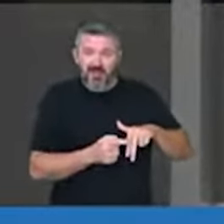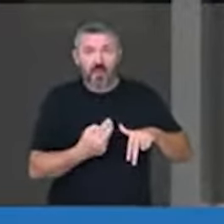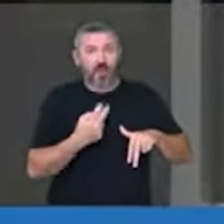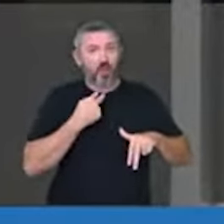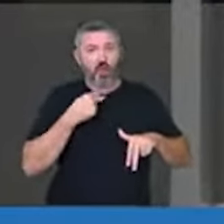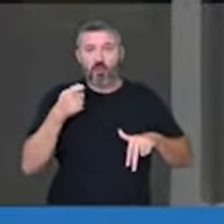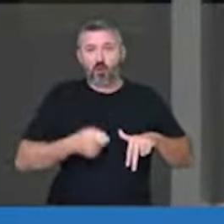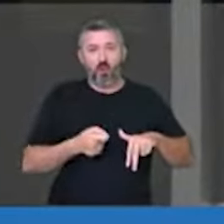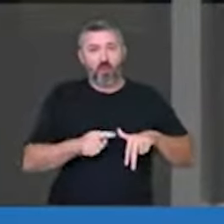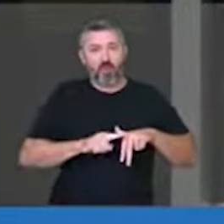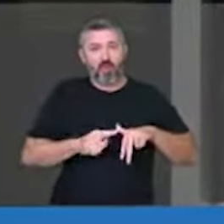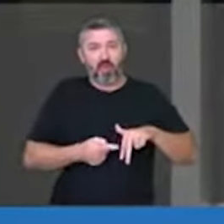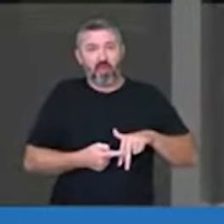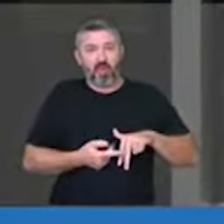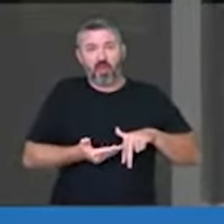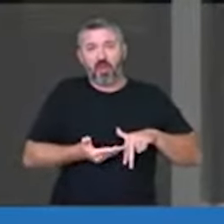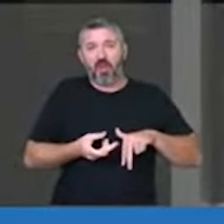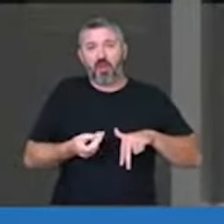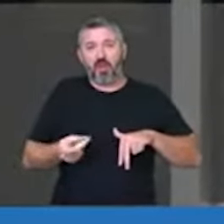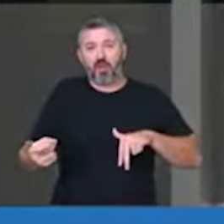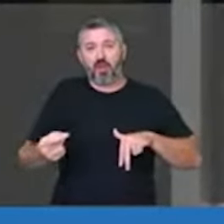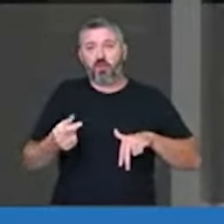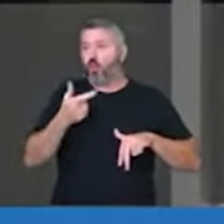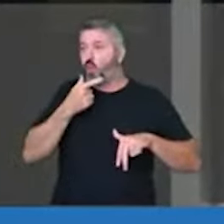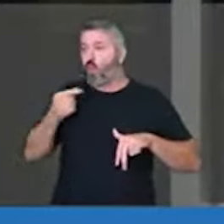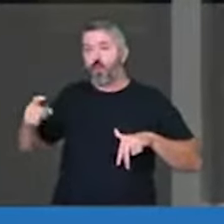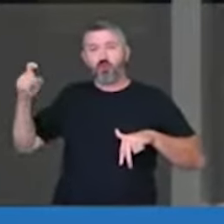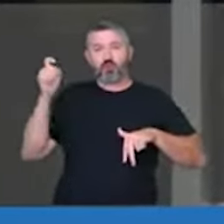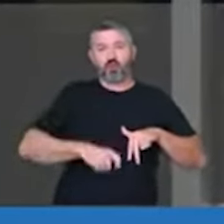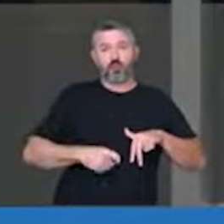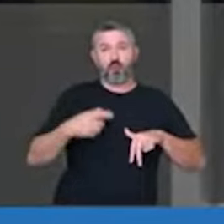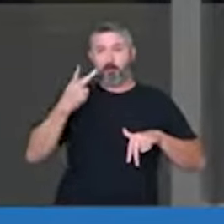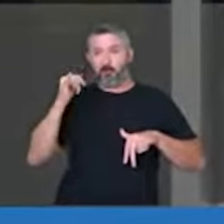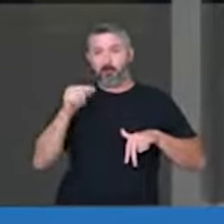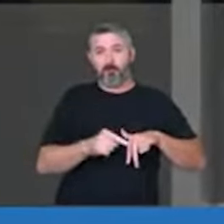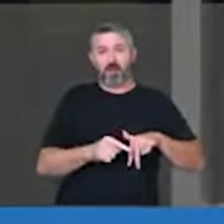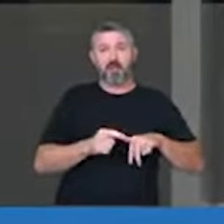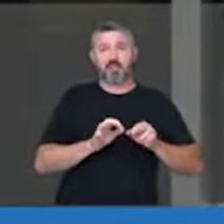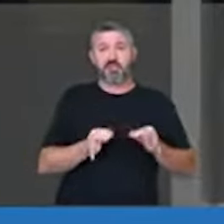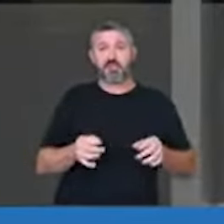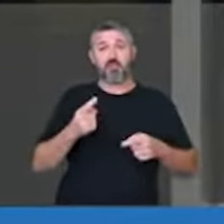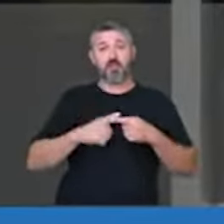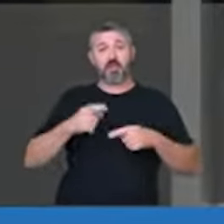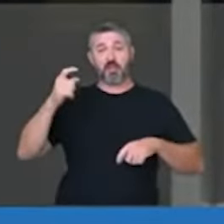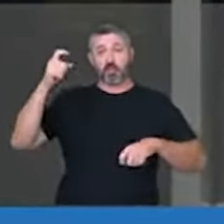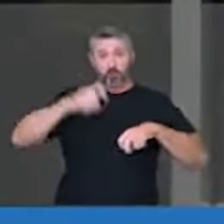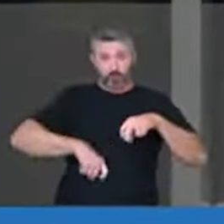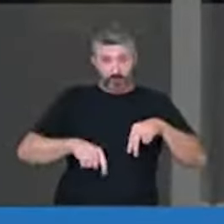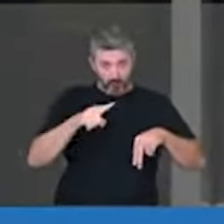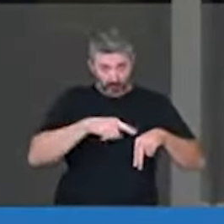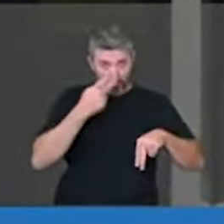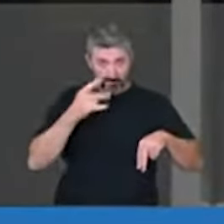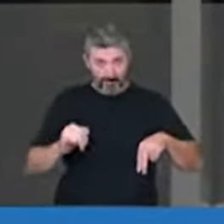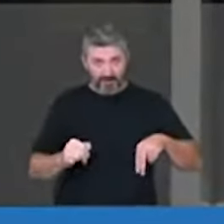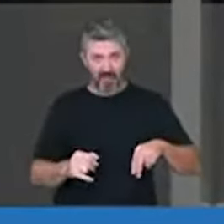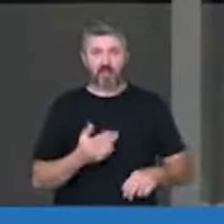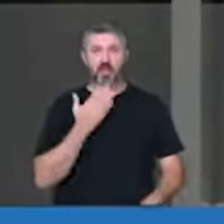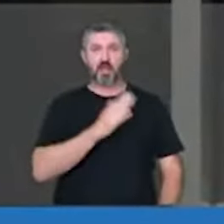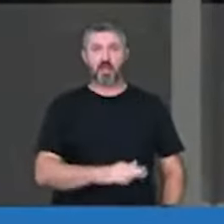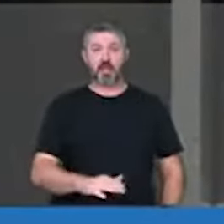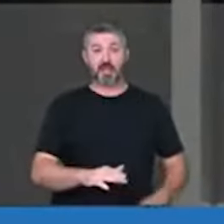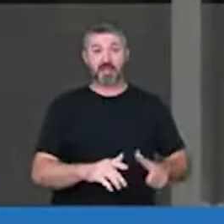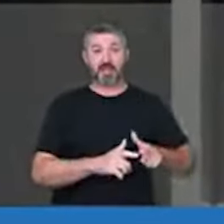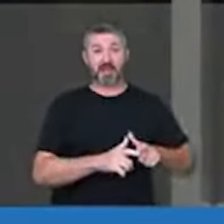a carregar a gestação de um filho de estuprador. Simplesmente porque estuprador não é pai. E criança, que é a maioria